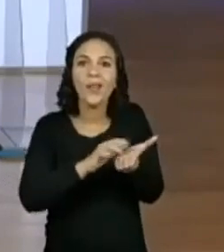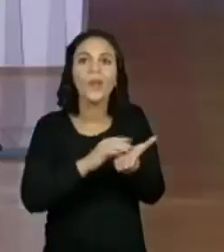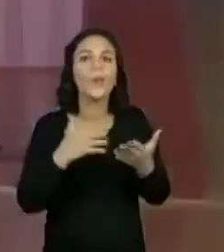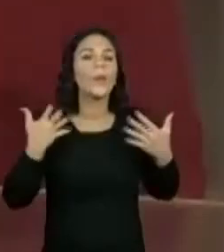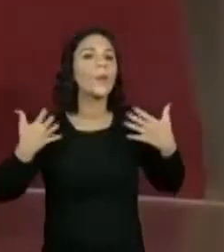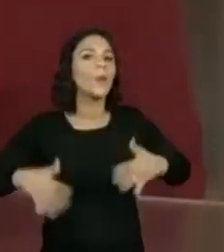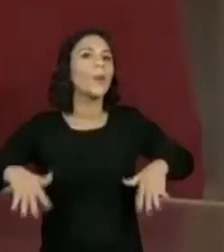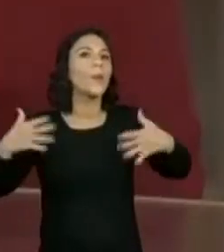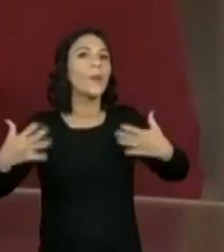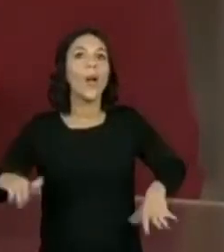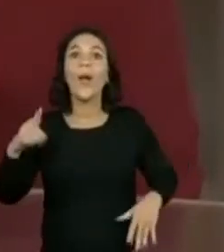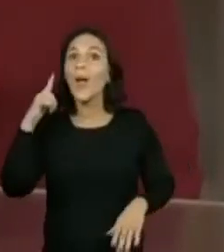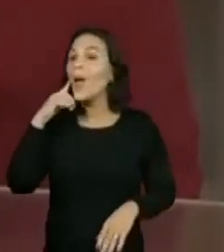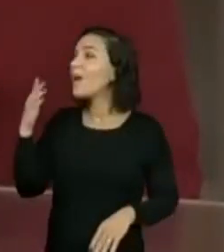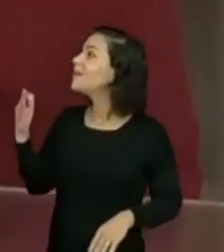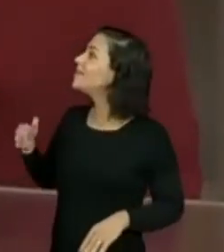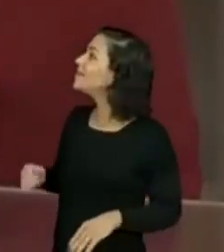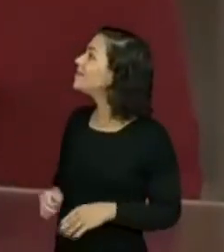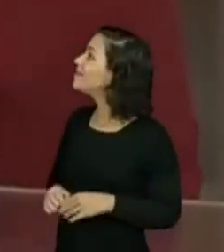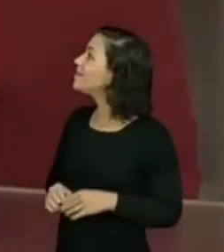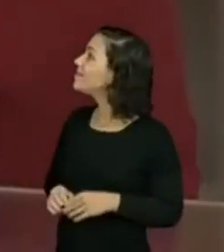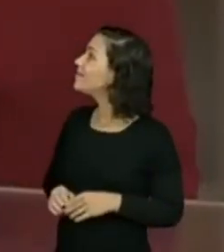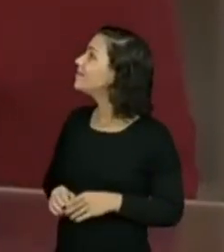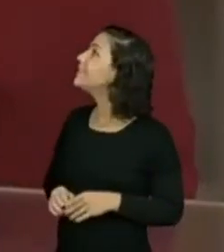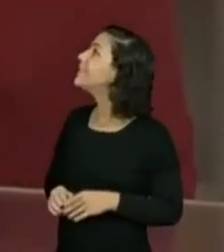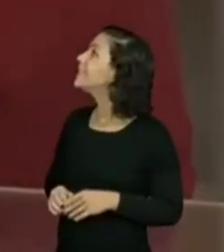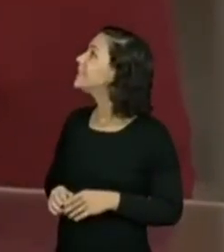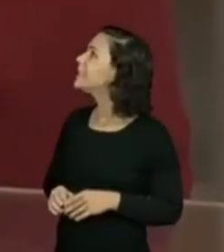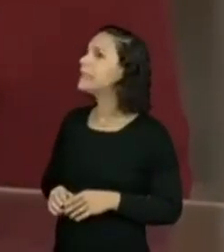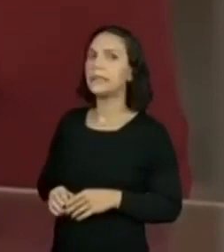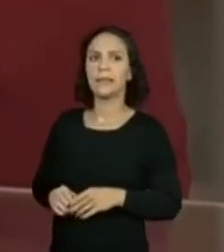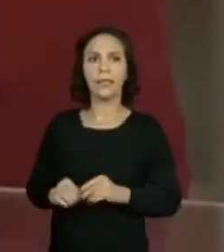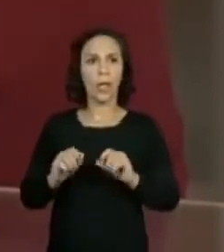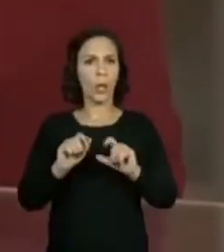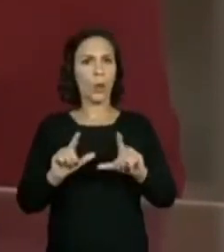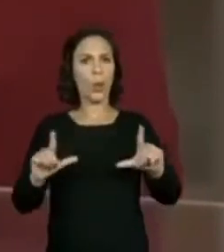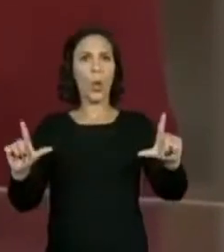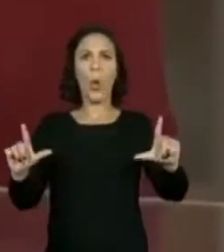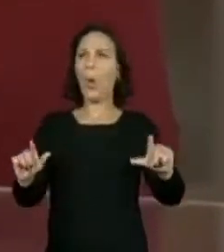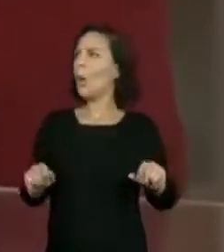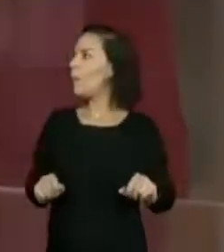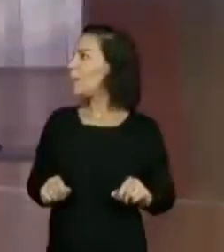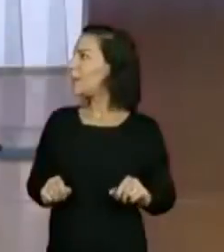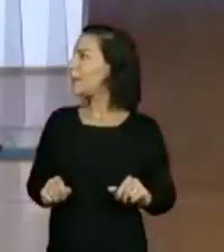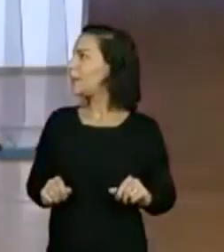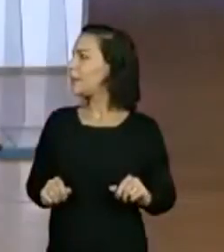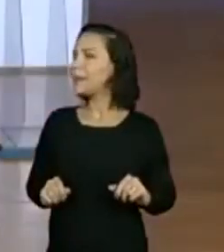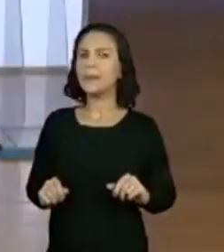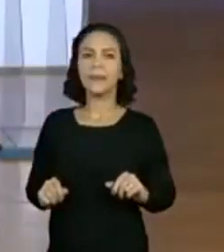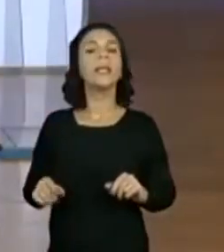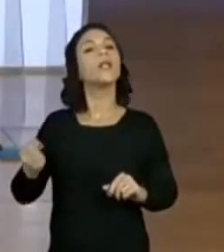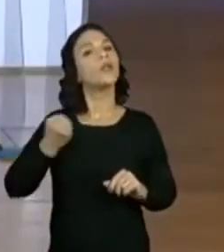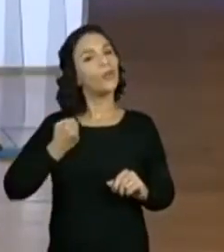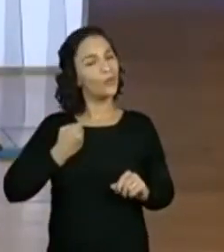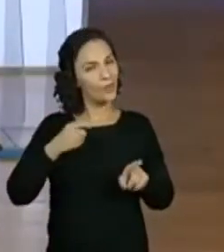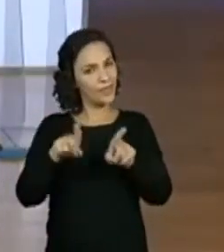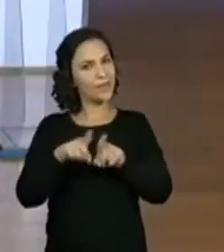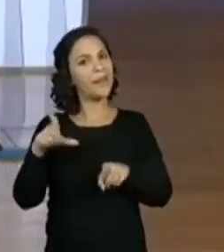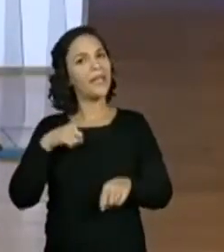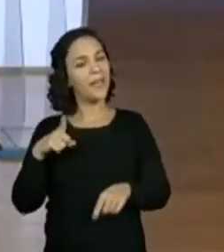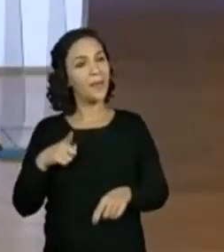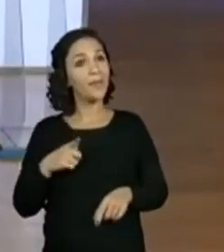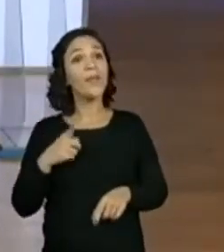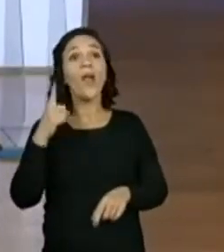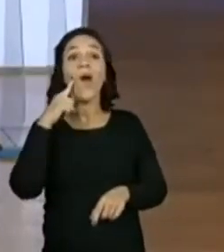calculadora nós também observamos os números. Mas será que é só nesses itens que estão aqui? Olha só,